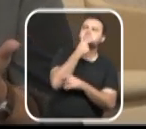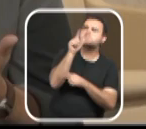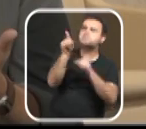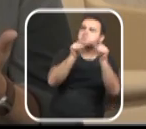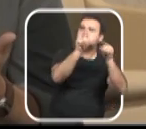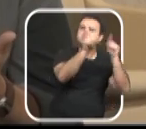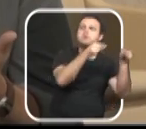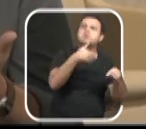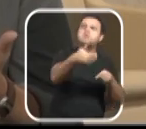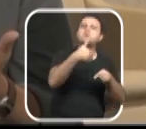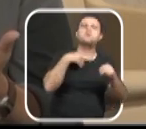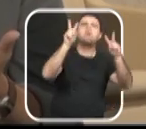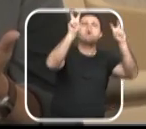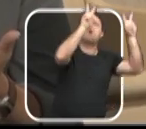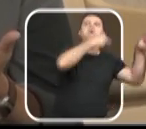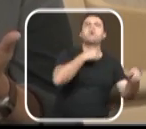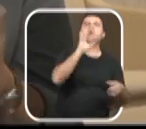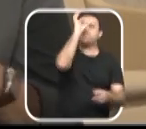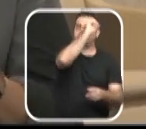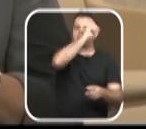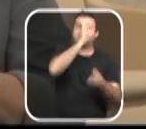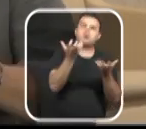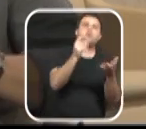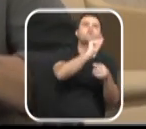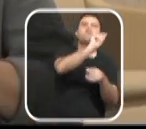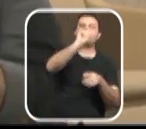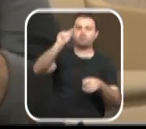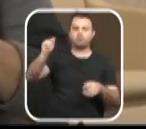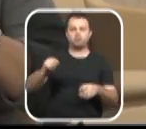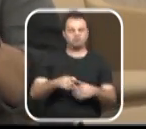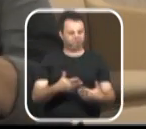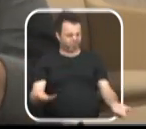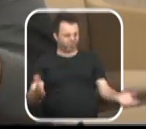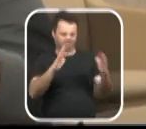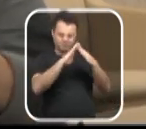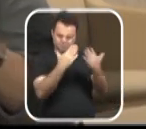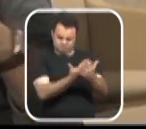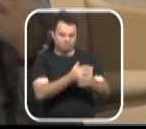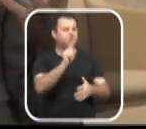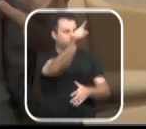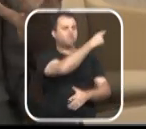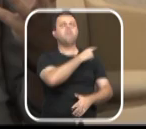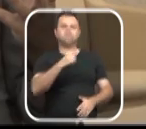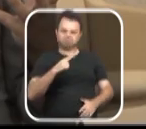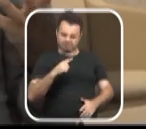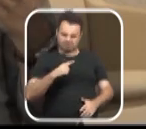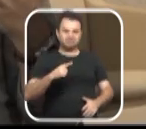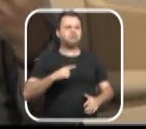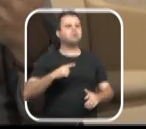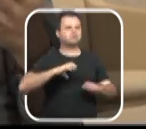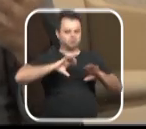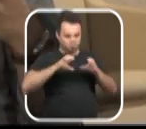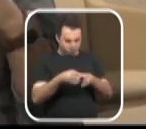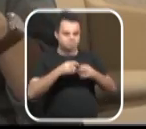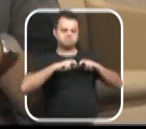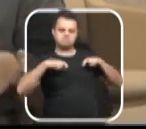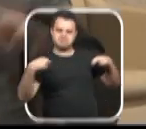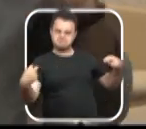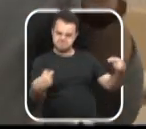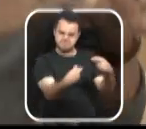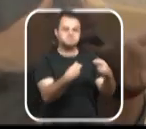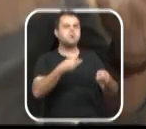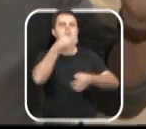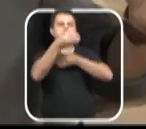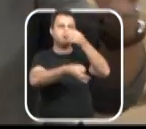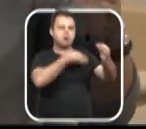itinerário formativo? Tá? Então você vai falar assim, mas as escolas elas possuem o conselho escolar, mas efetivamente qual que é a participação